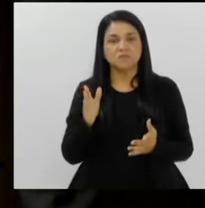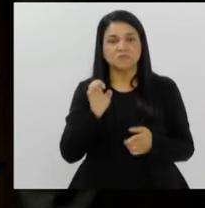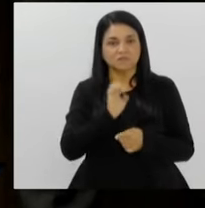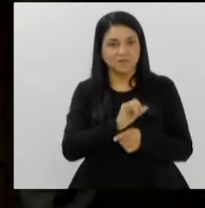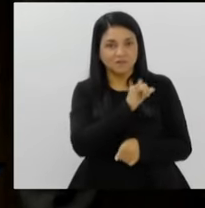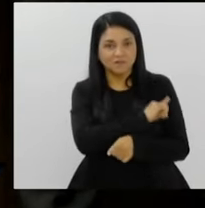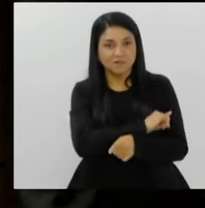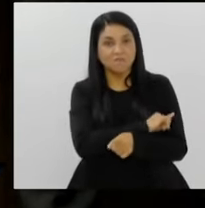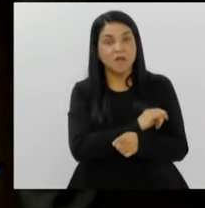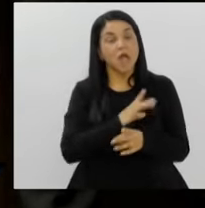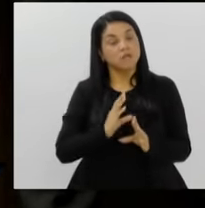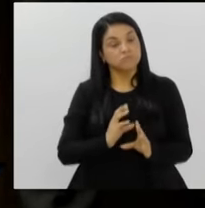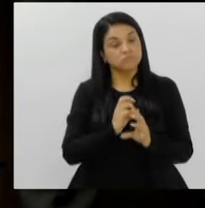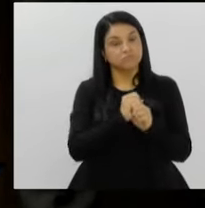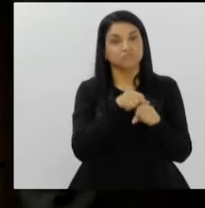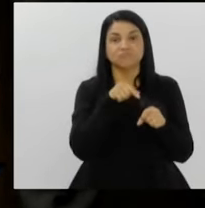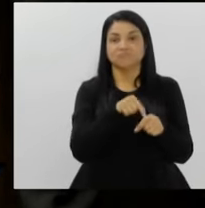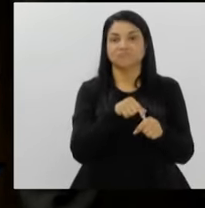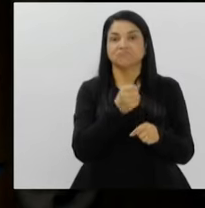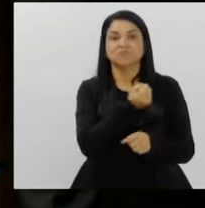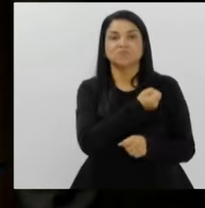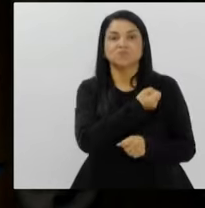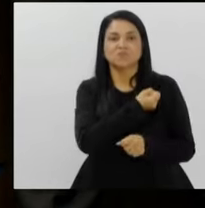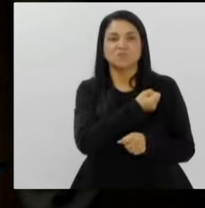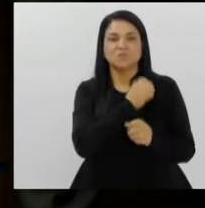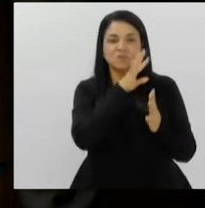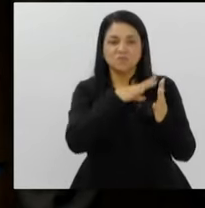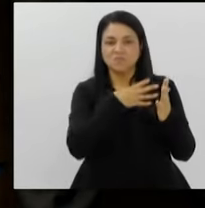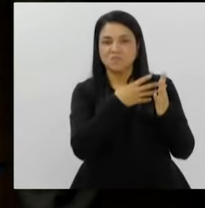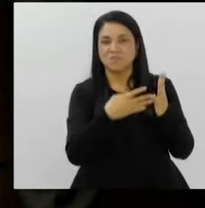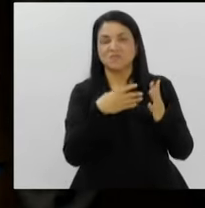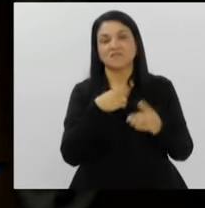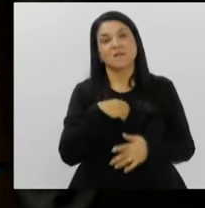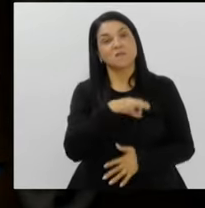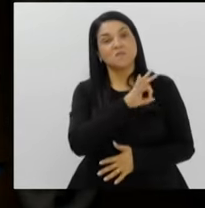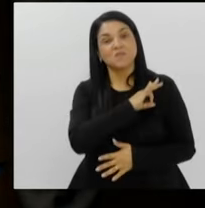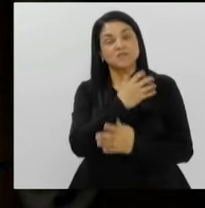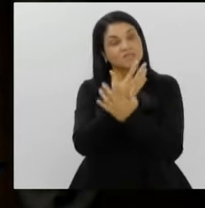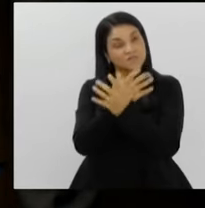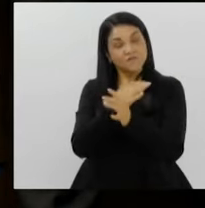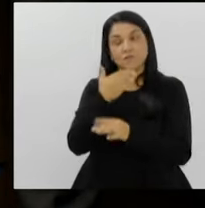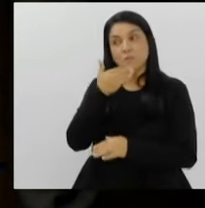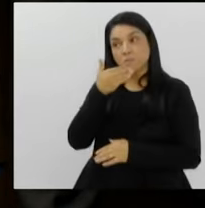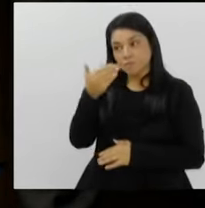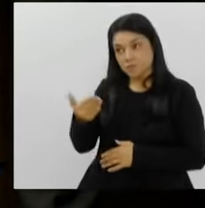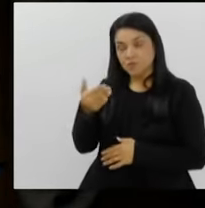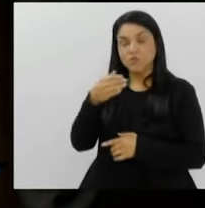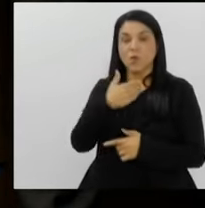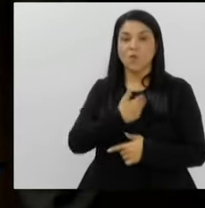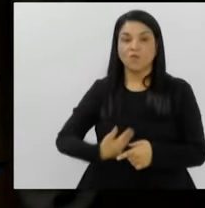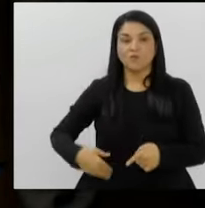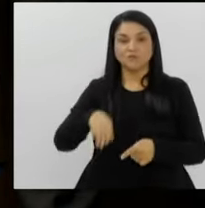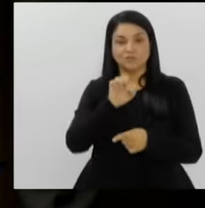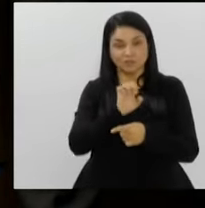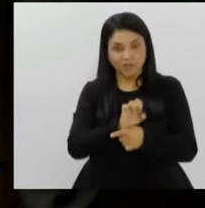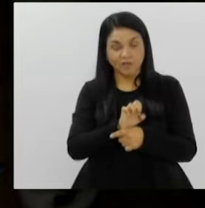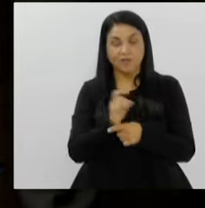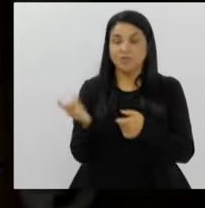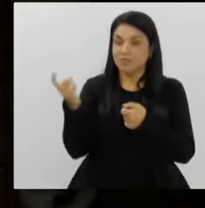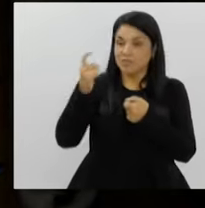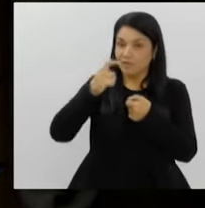ser mais um número, pelo menos, nos quadros da Polícia Civil. Então, fica aqui um apelo ao governo do Estado. Devolva imediatamente